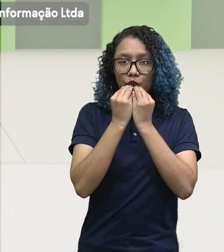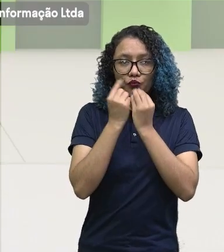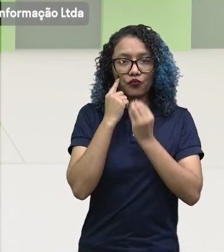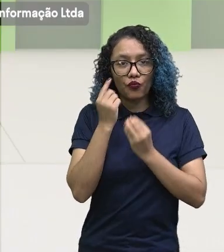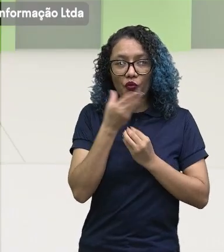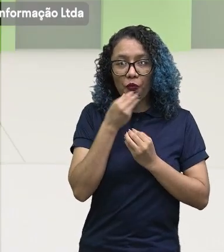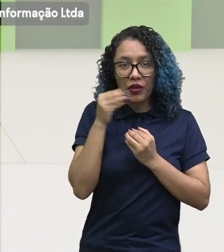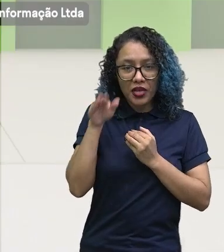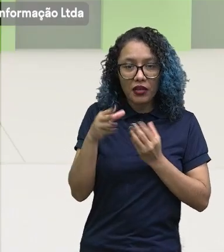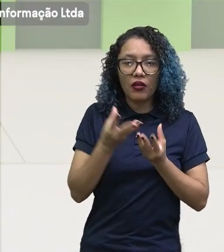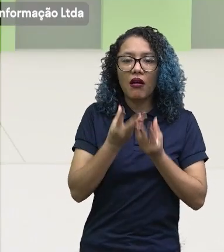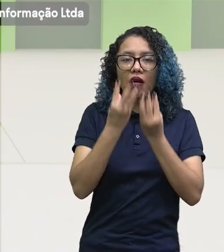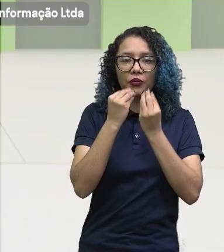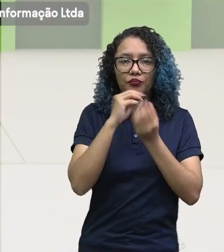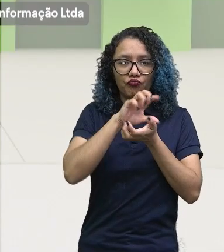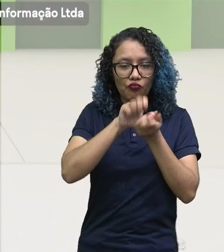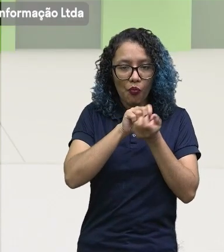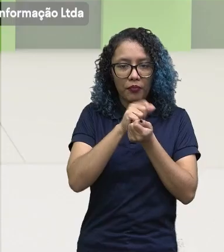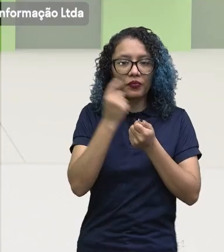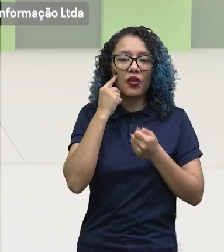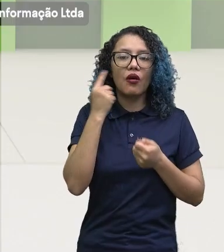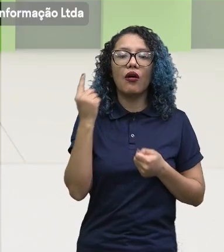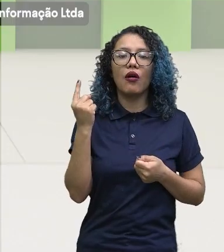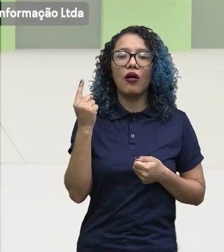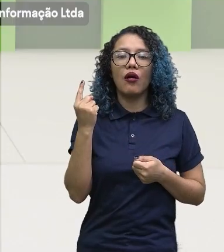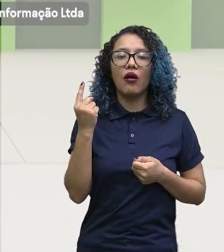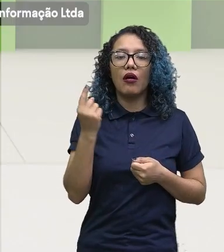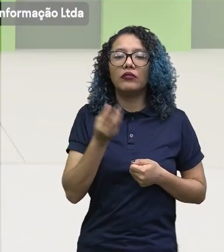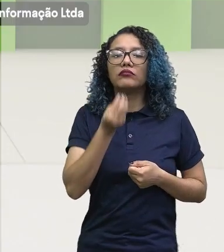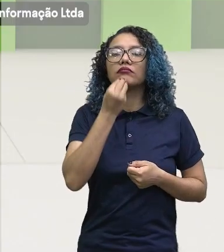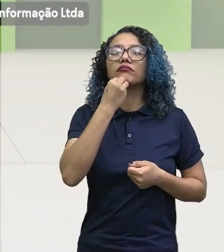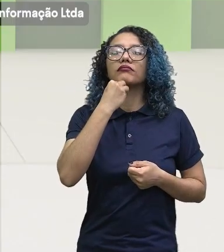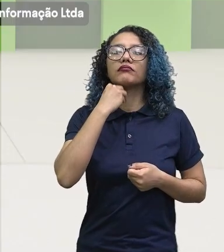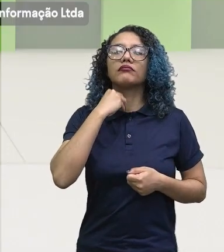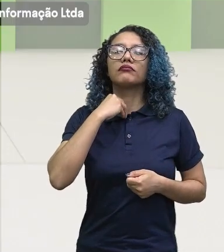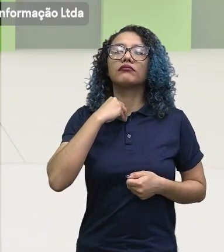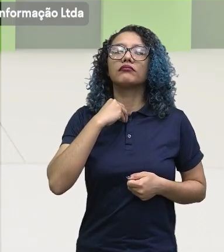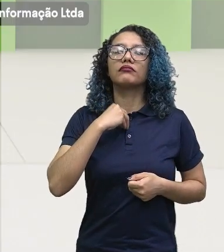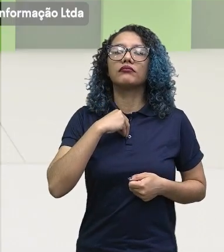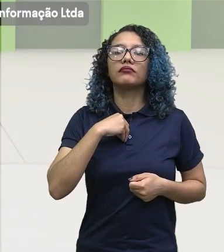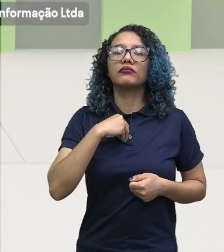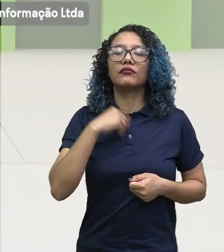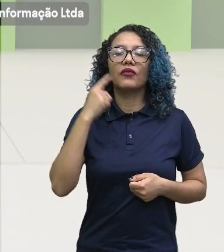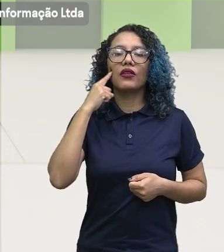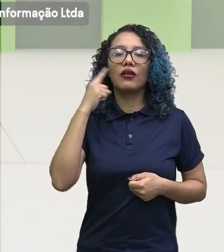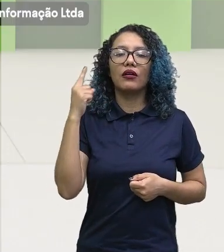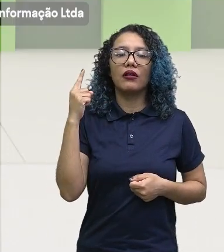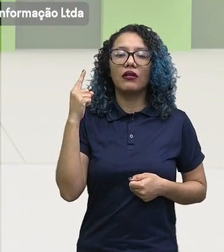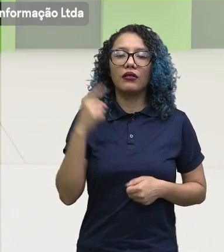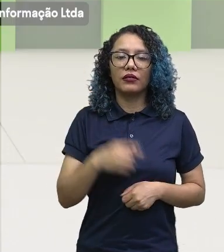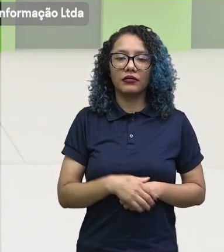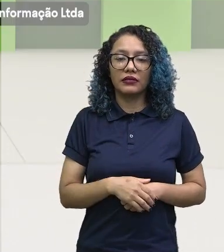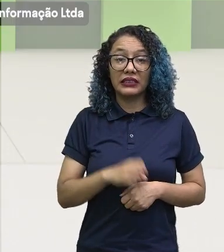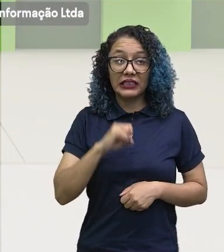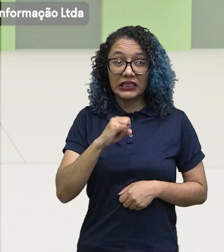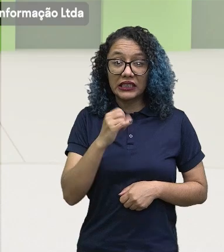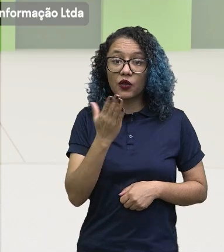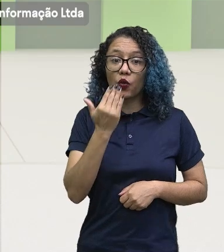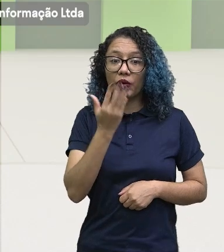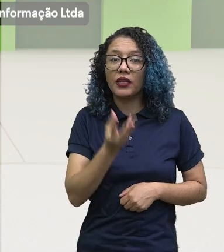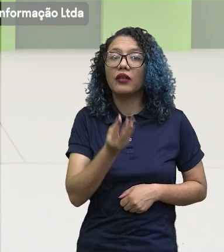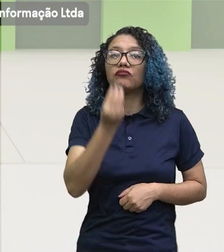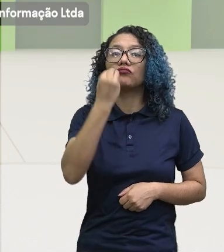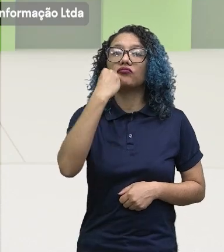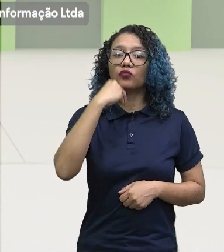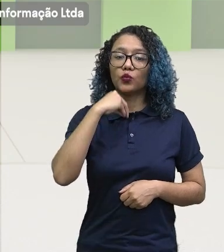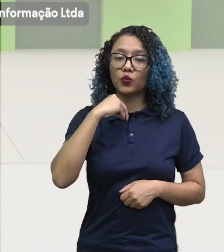que foi mastigado. Observa ali ele descendo. Ó. Então agora olha só. Quando nós temos ali o alimento, quando ele é engolido,